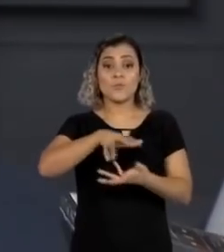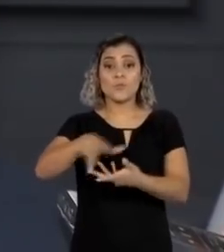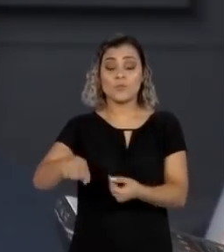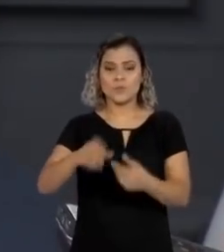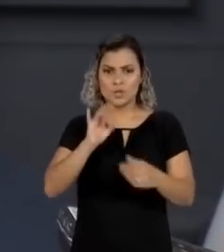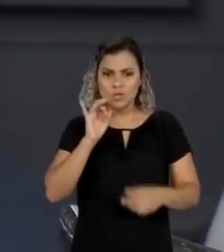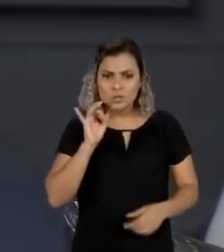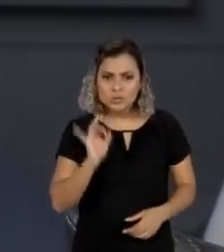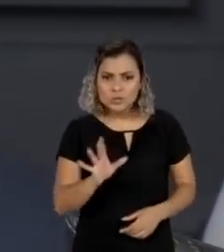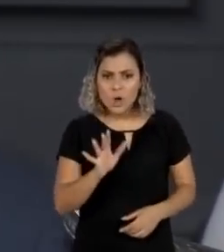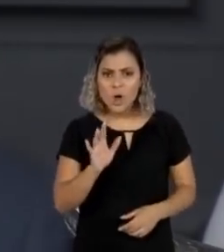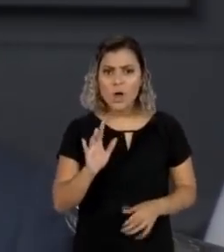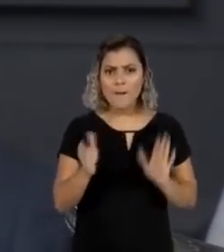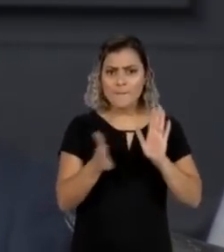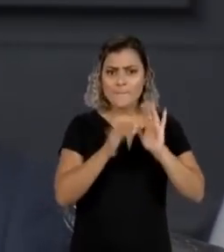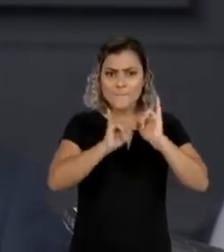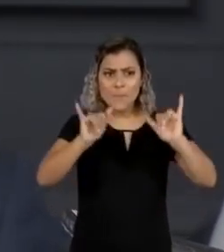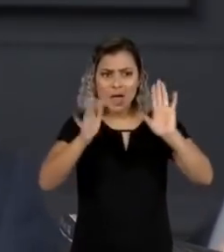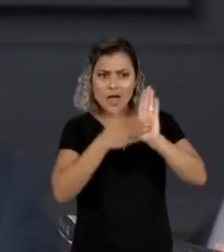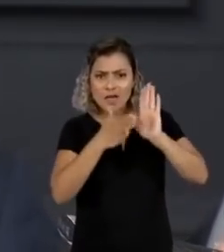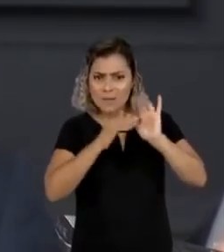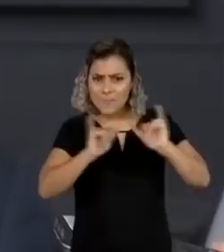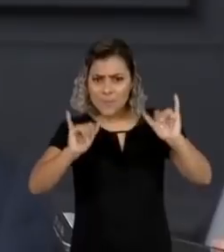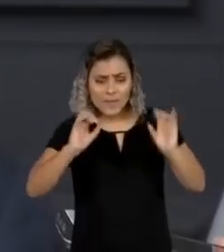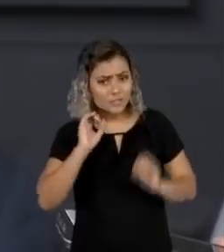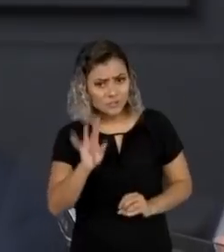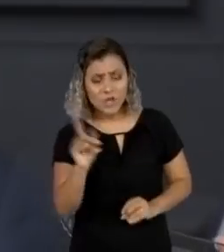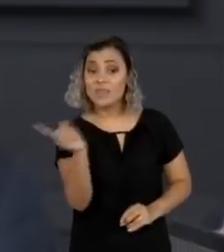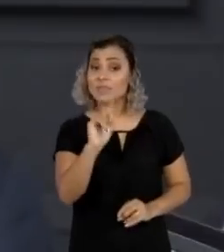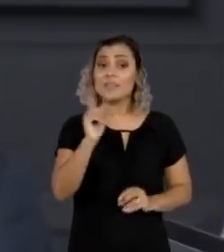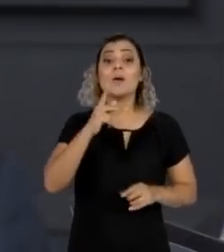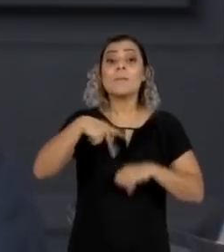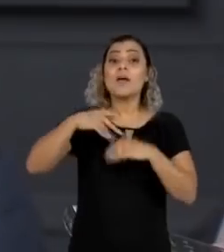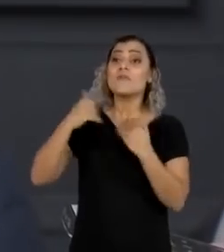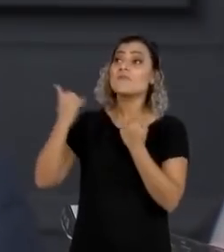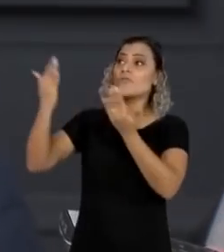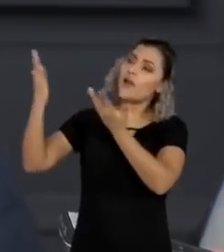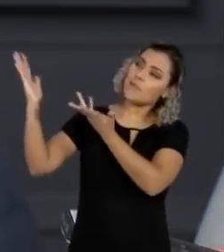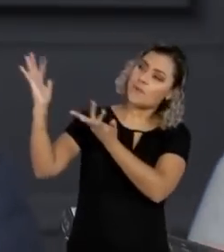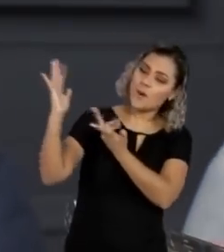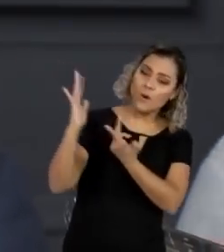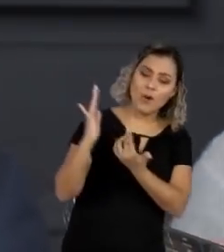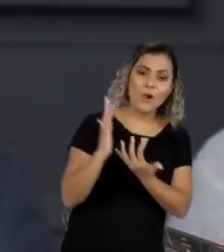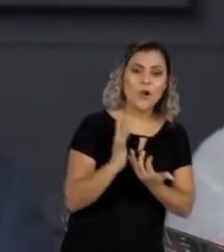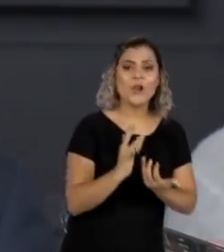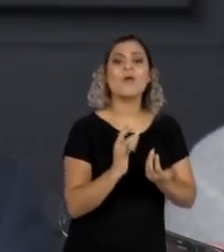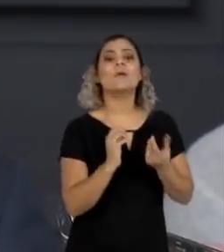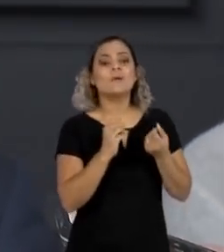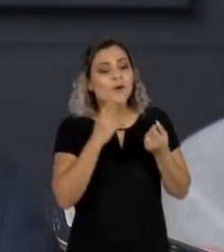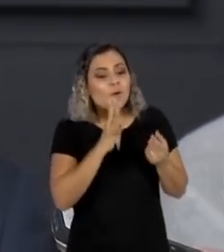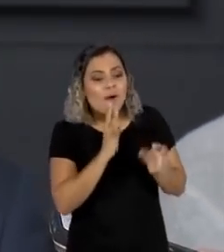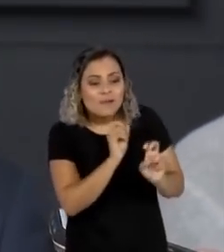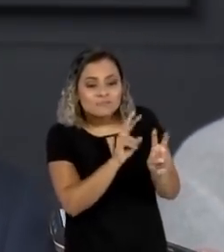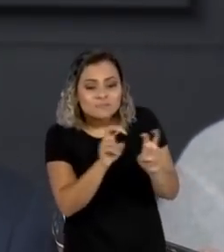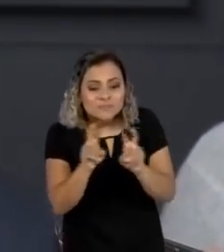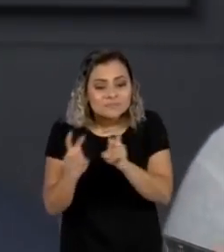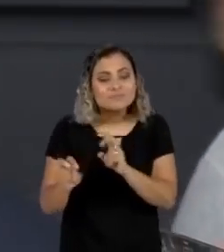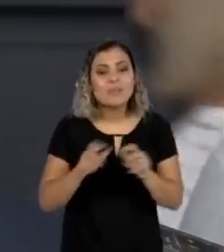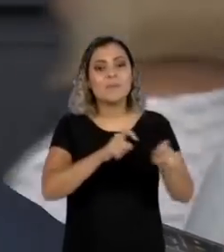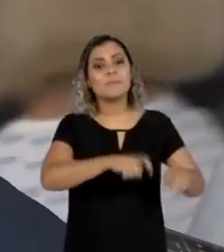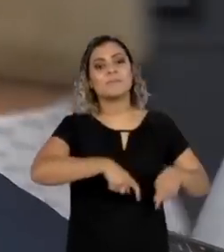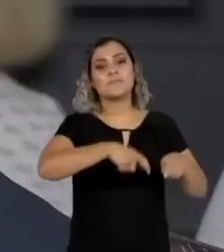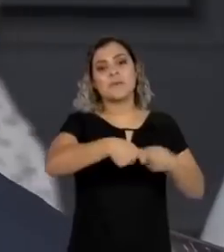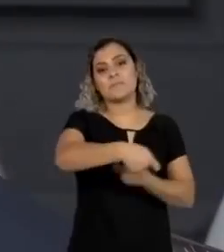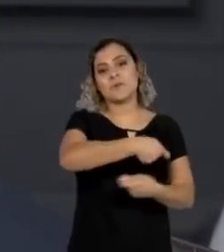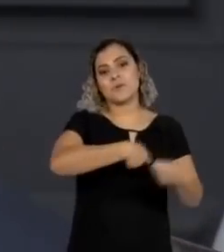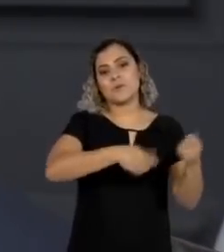é somente com uma propaganda. O que nós podemos fazer é trazer as pessoas em loco para que eles possam conhecer dos próprios produtores,